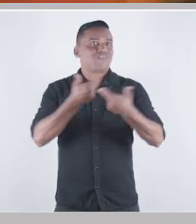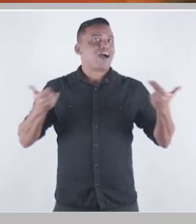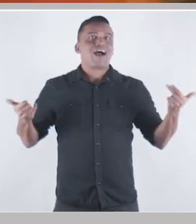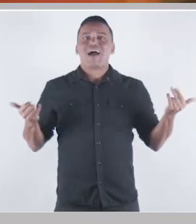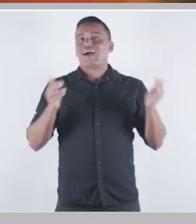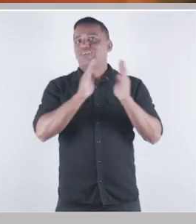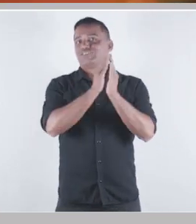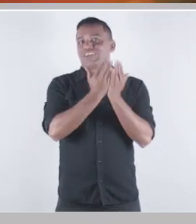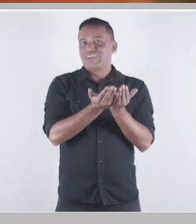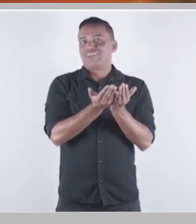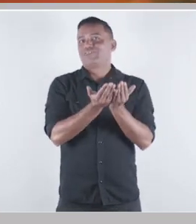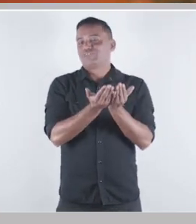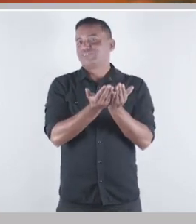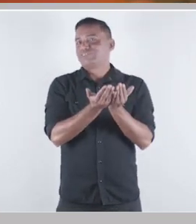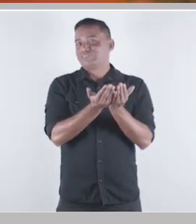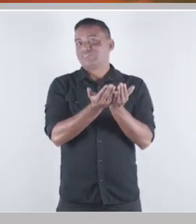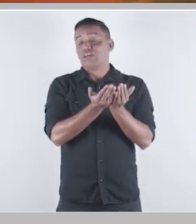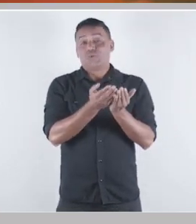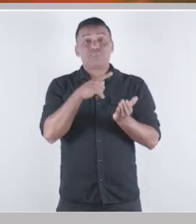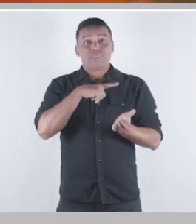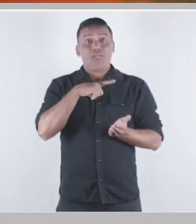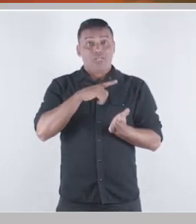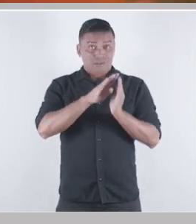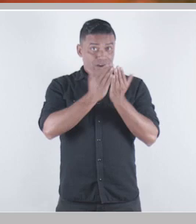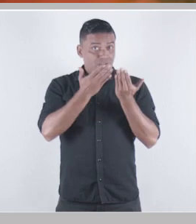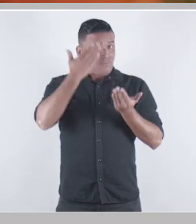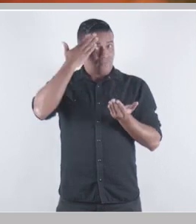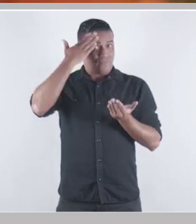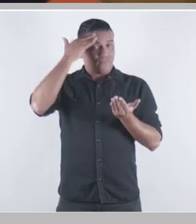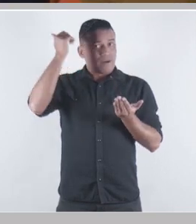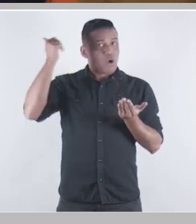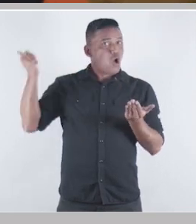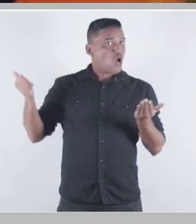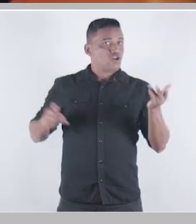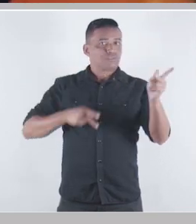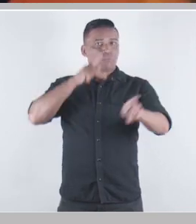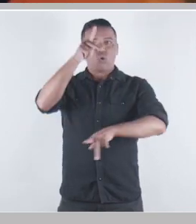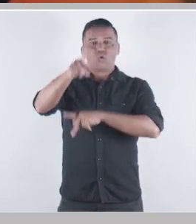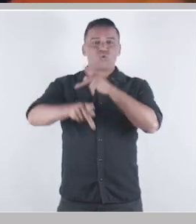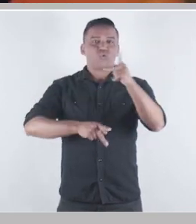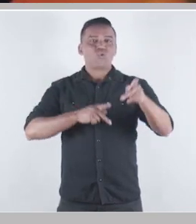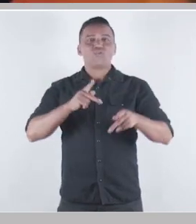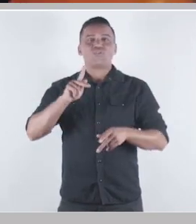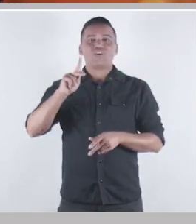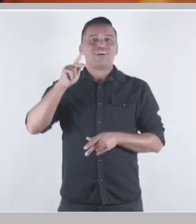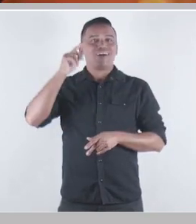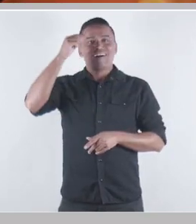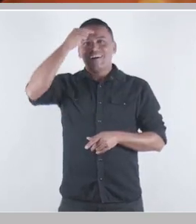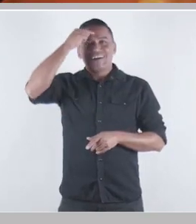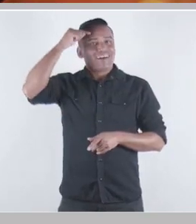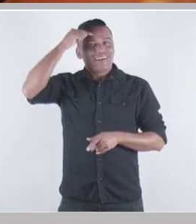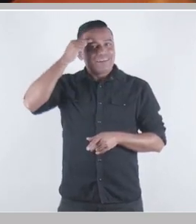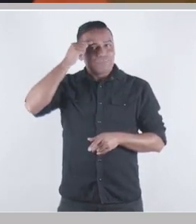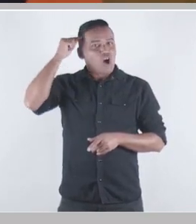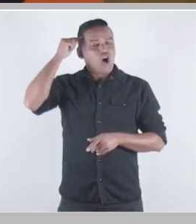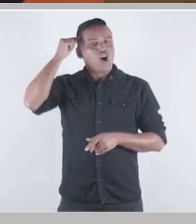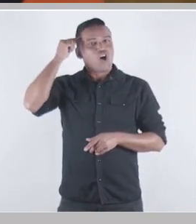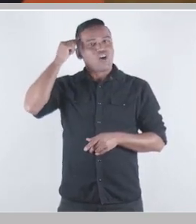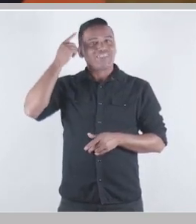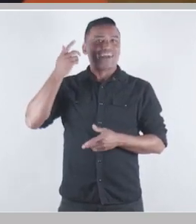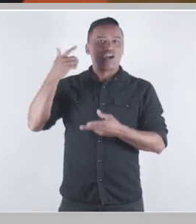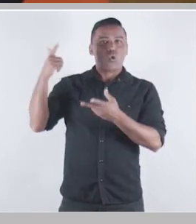best-sellers, dos livros que são populares, Harry Potter, Senhor dos Anéis. Ele passou por